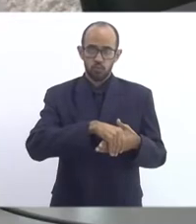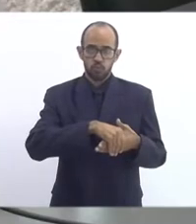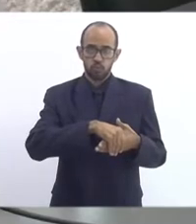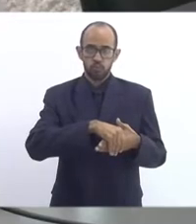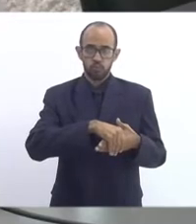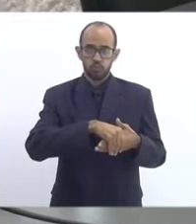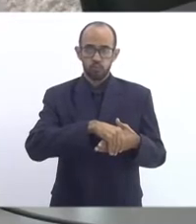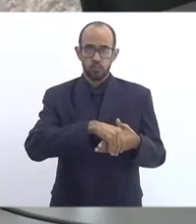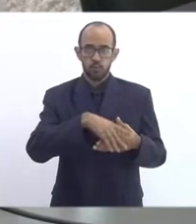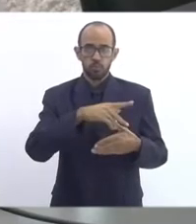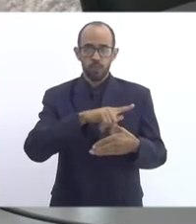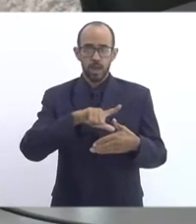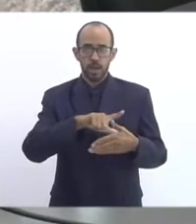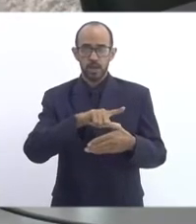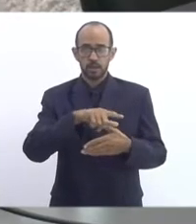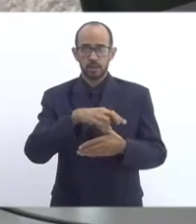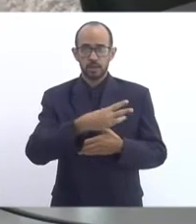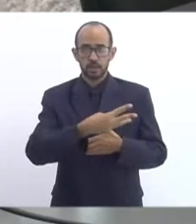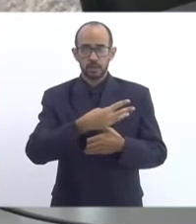ao projeto